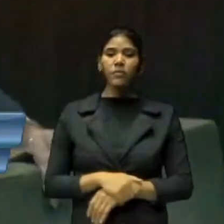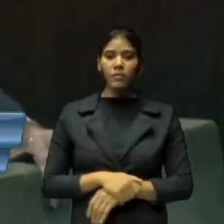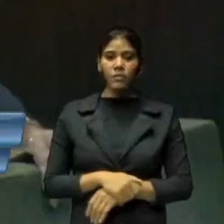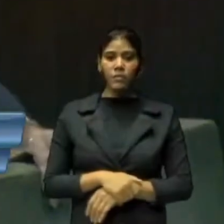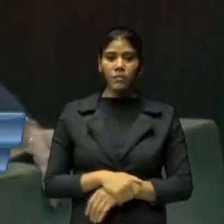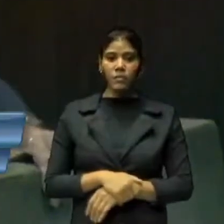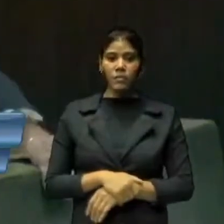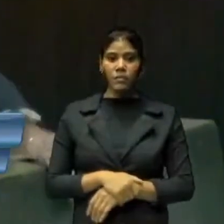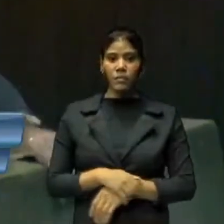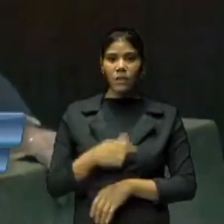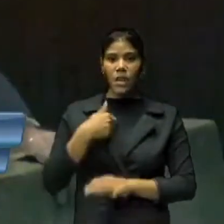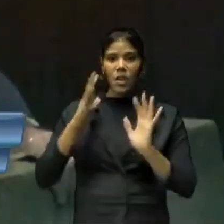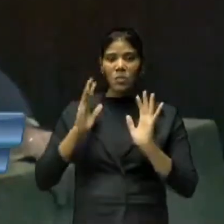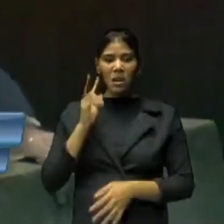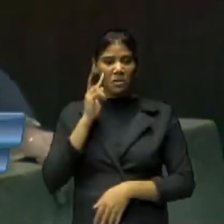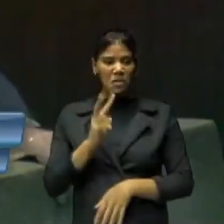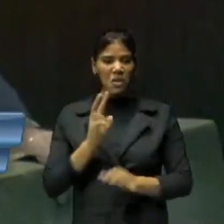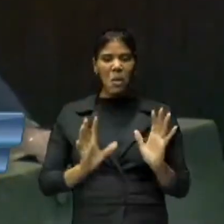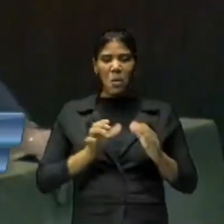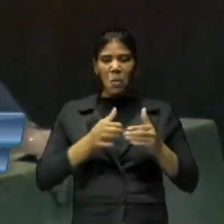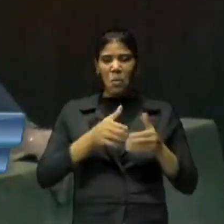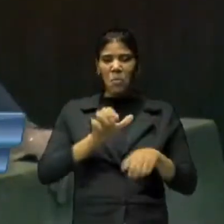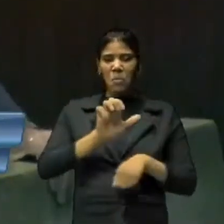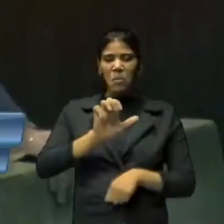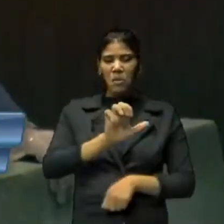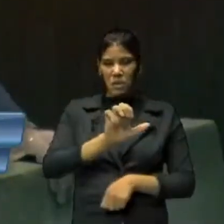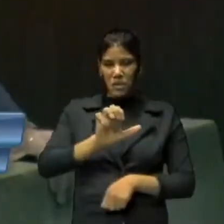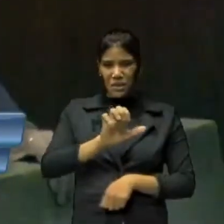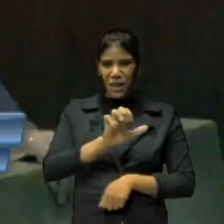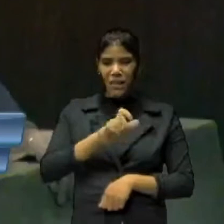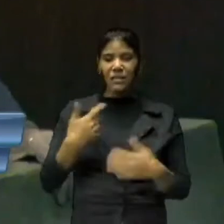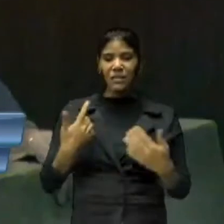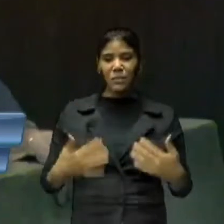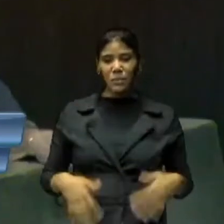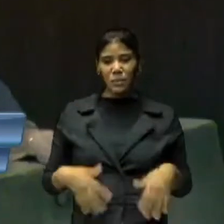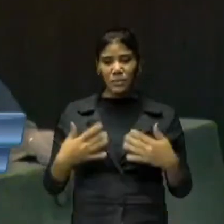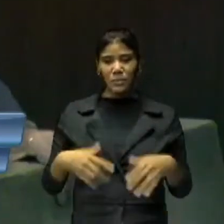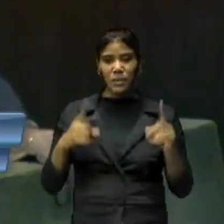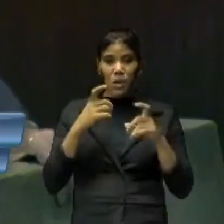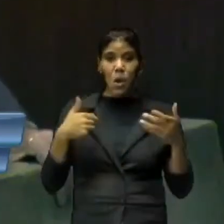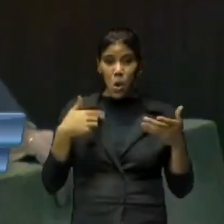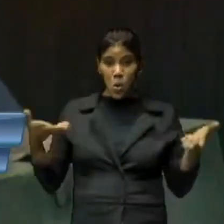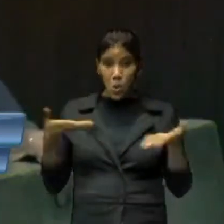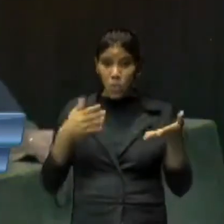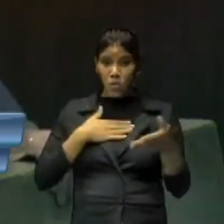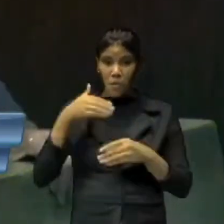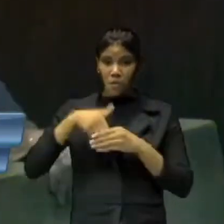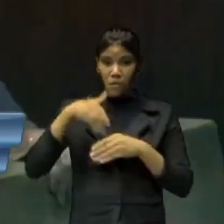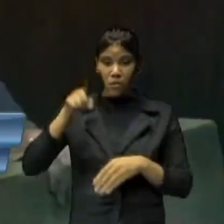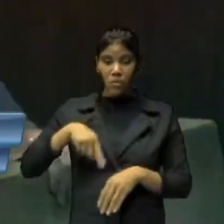eu já vim e há muita frustração. O meu eleitorado hoje, ele é de